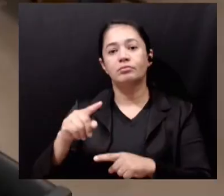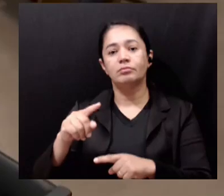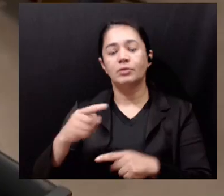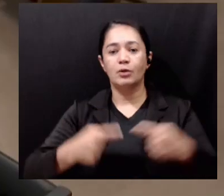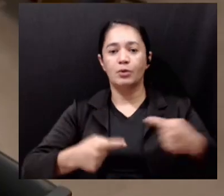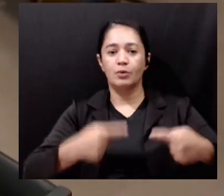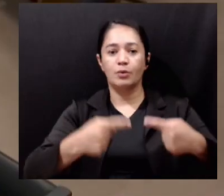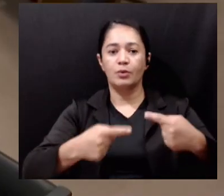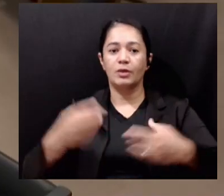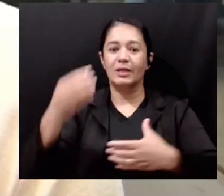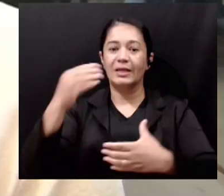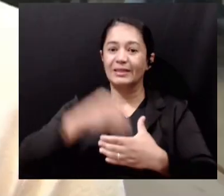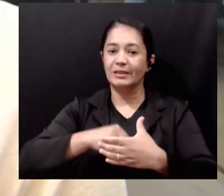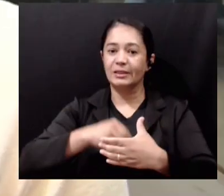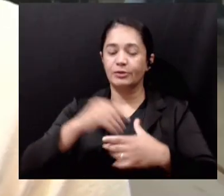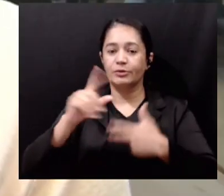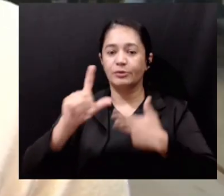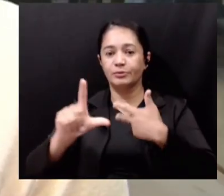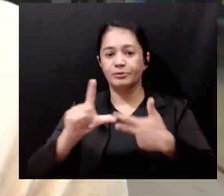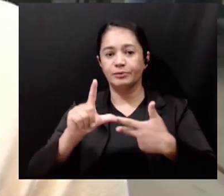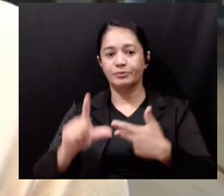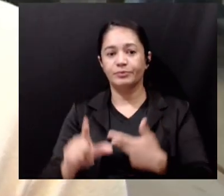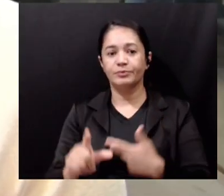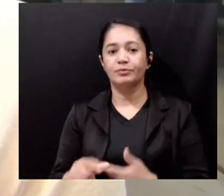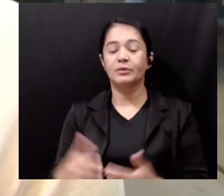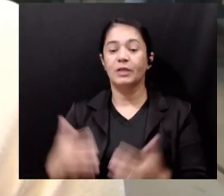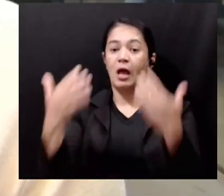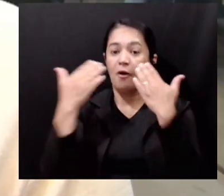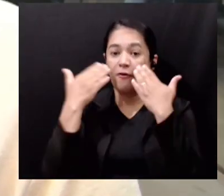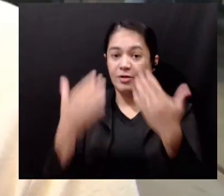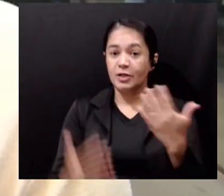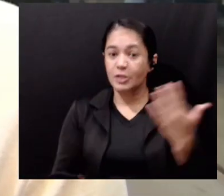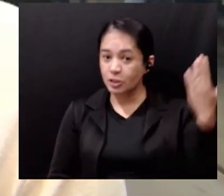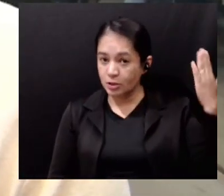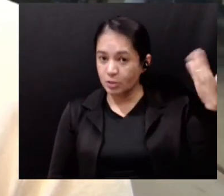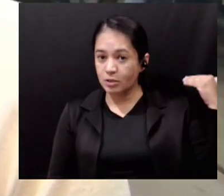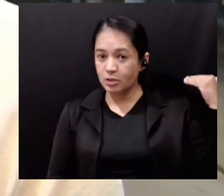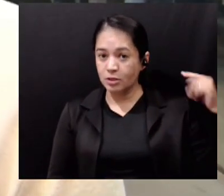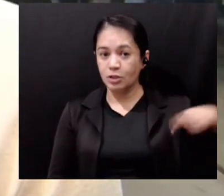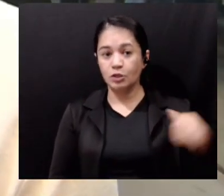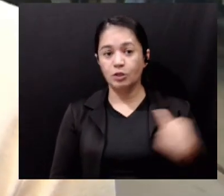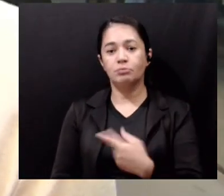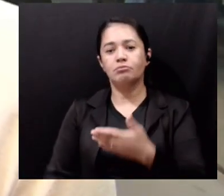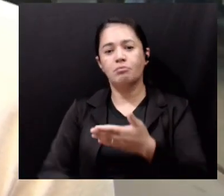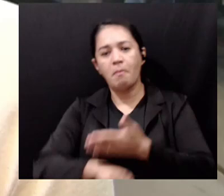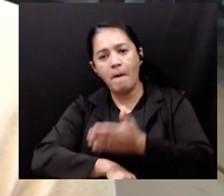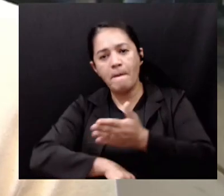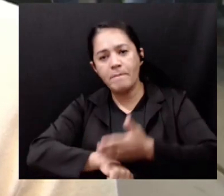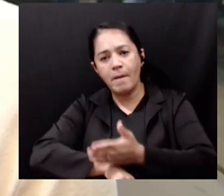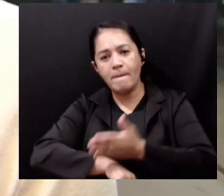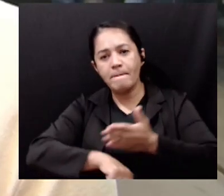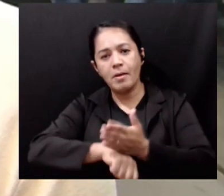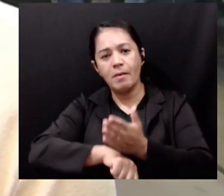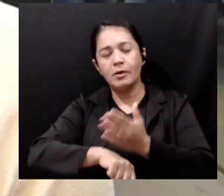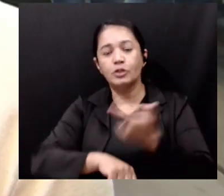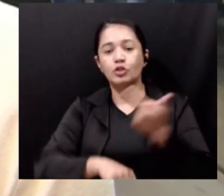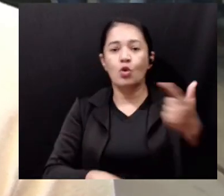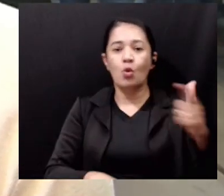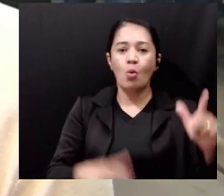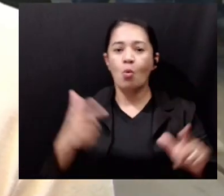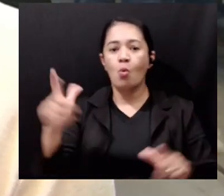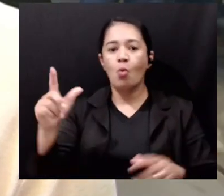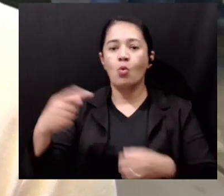esfera legislativa. Na frente anterior, a participação de diversas pessoas que são de outras cidades, como